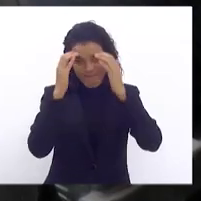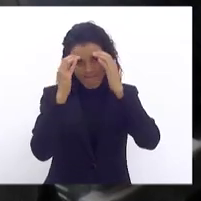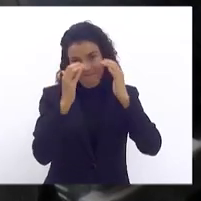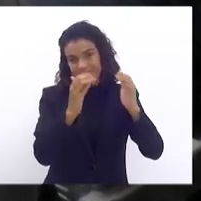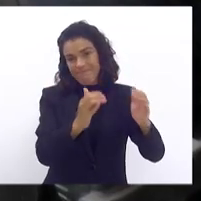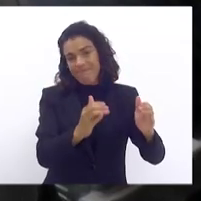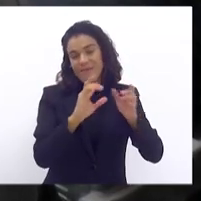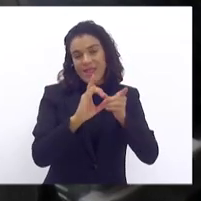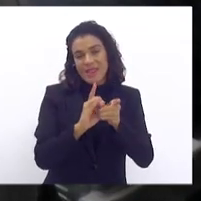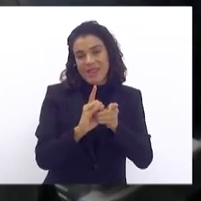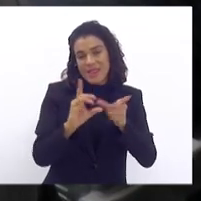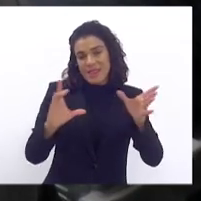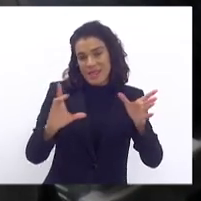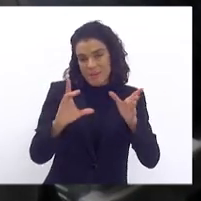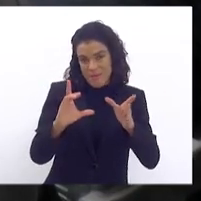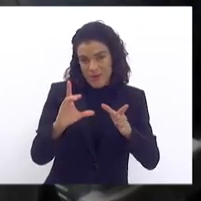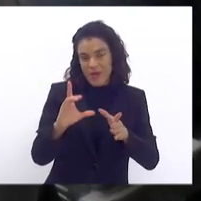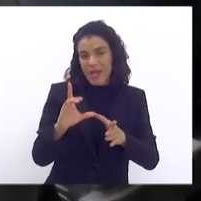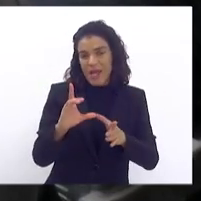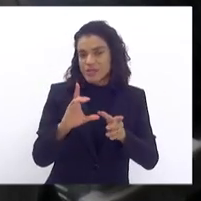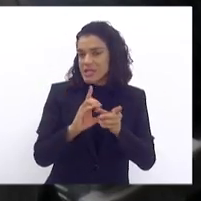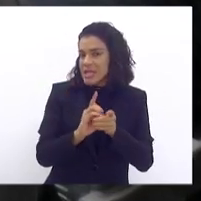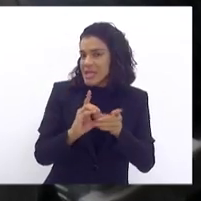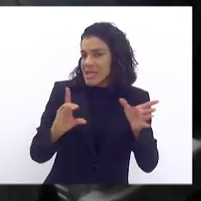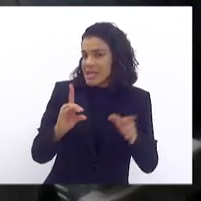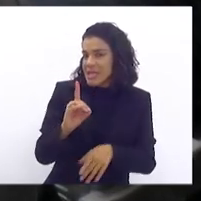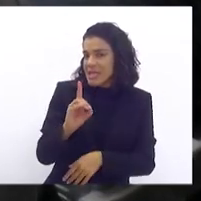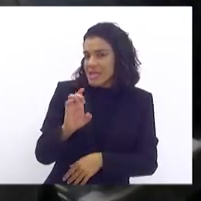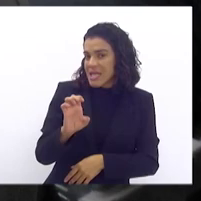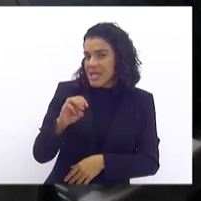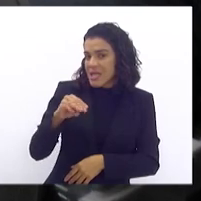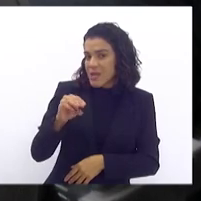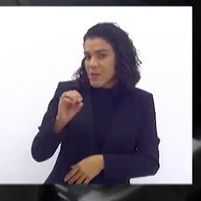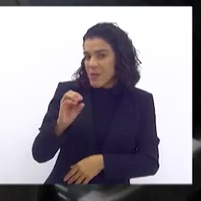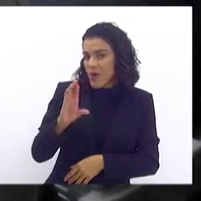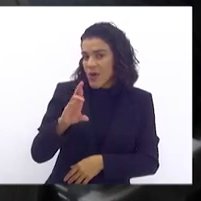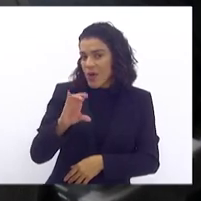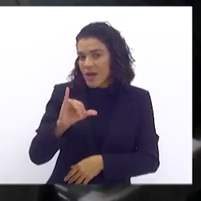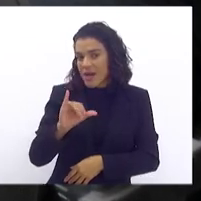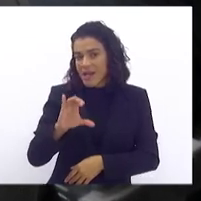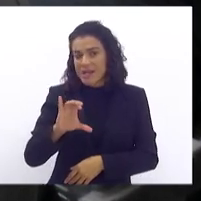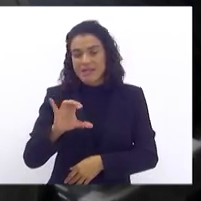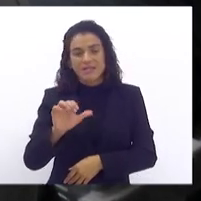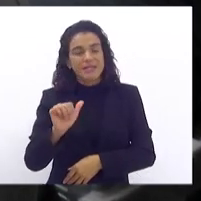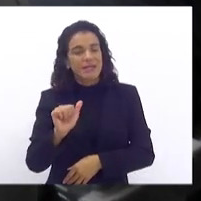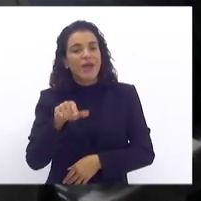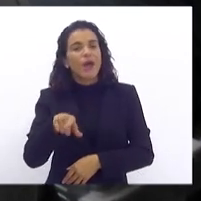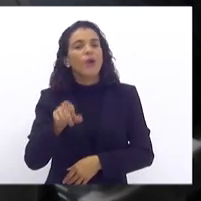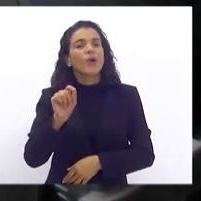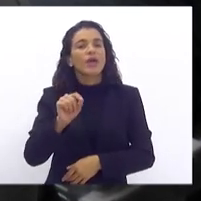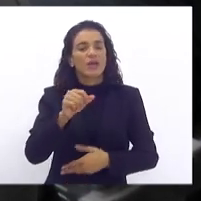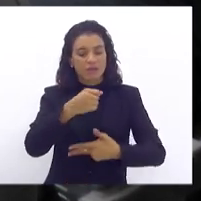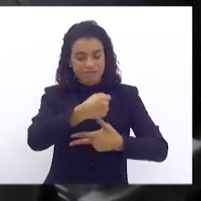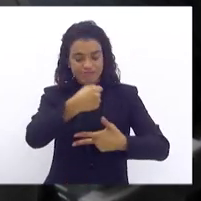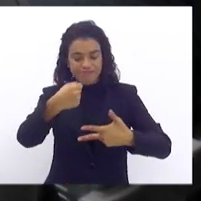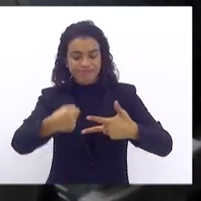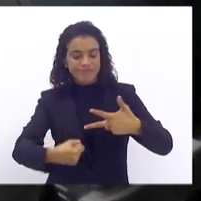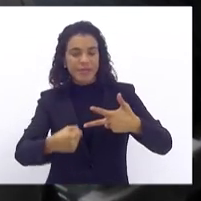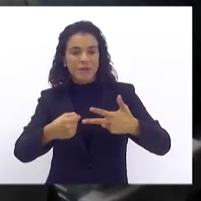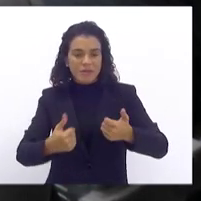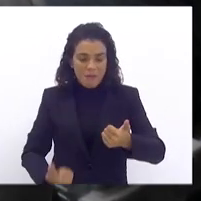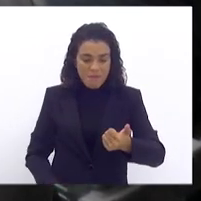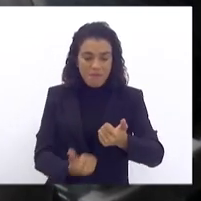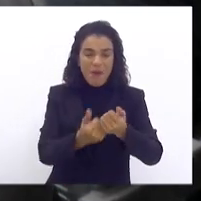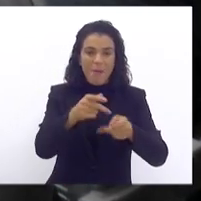direito, democrático de direito. Democracia é isso. Democracia, os poderes precisam estar com a população